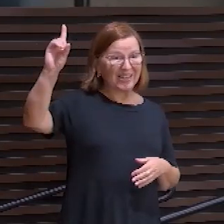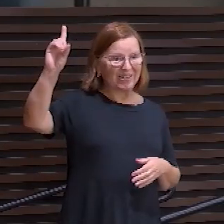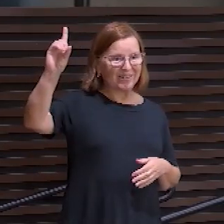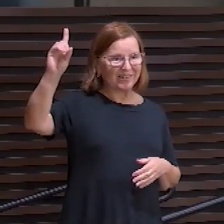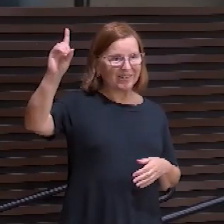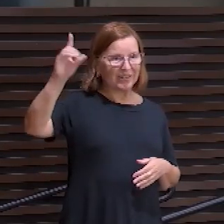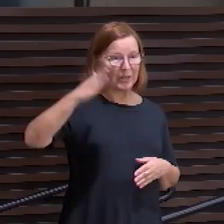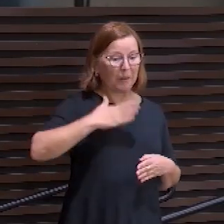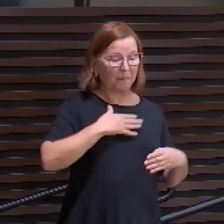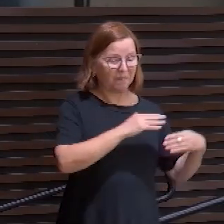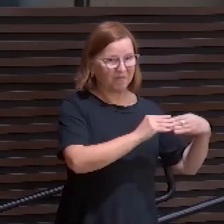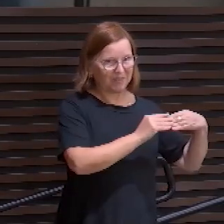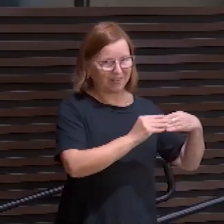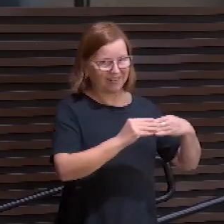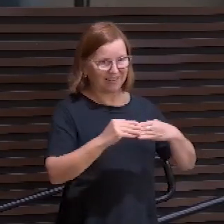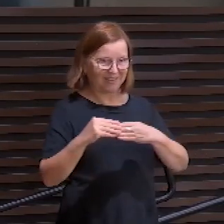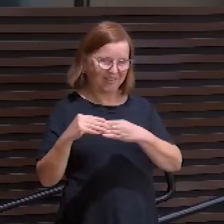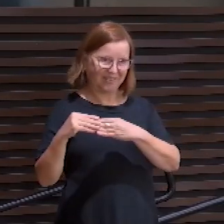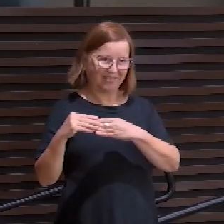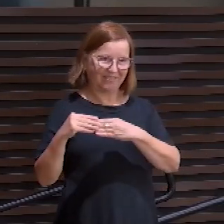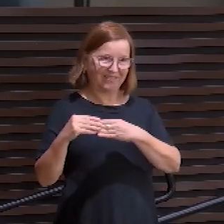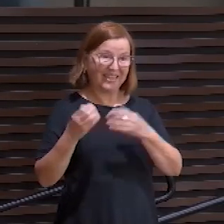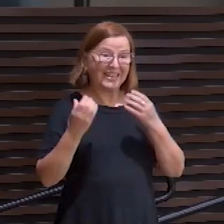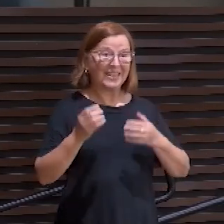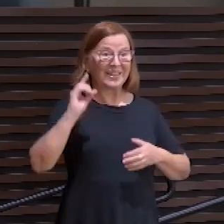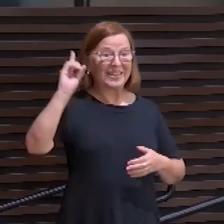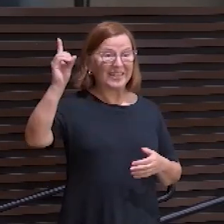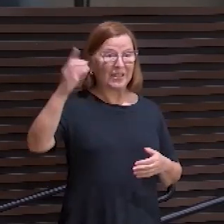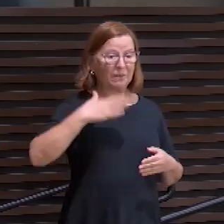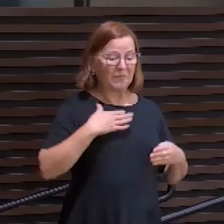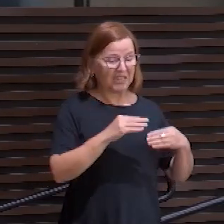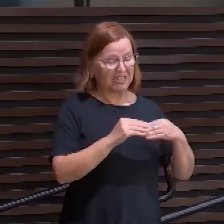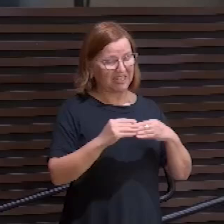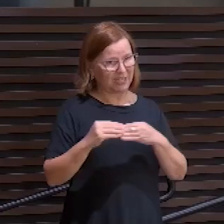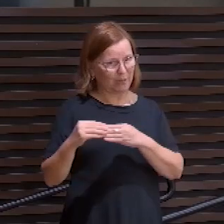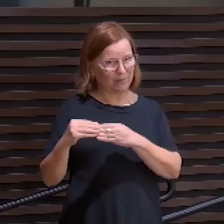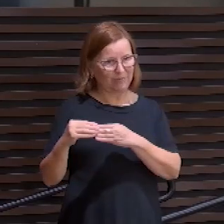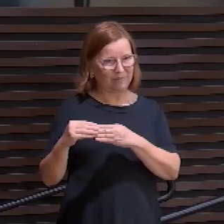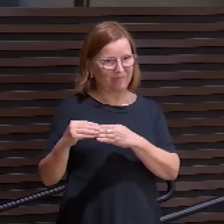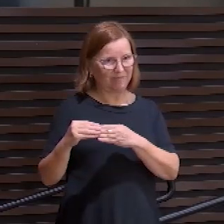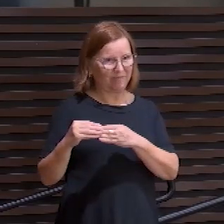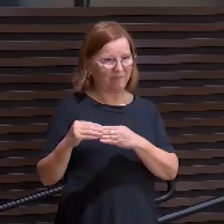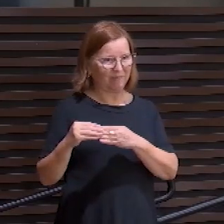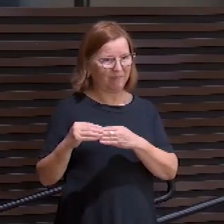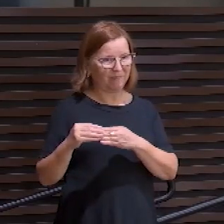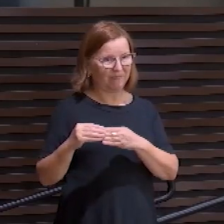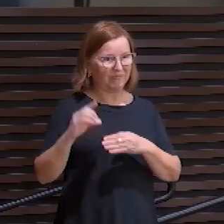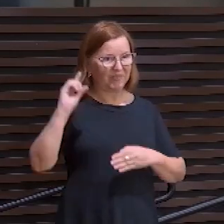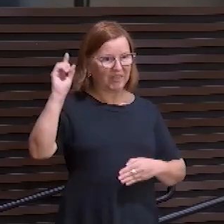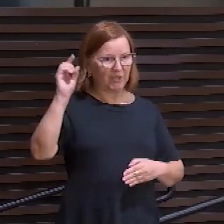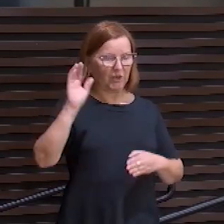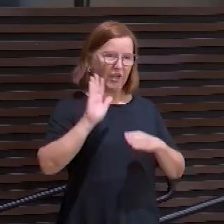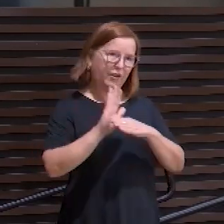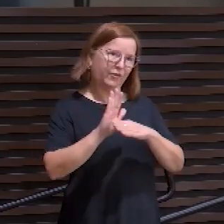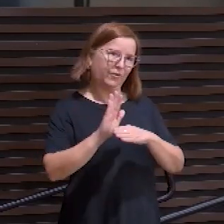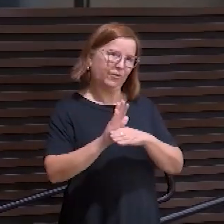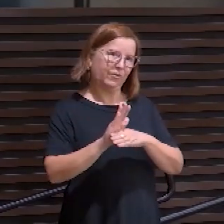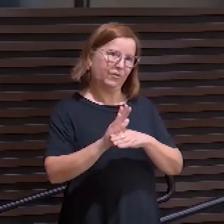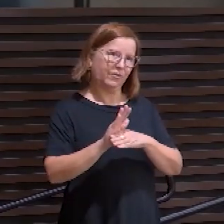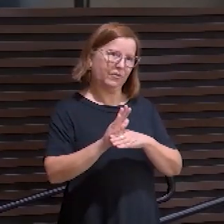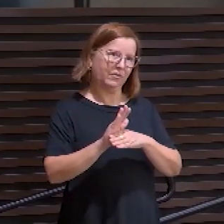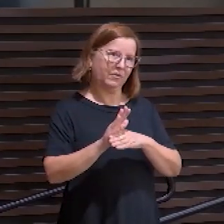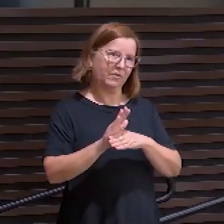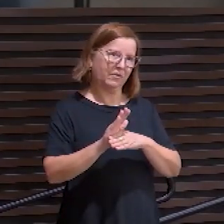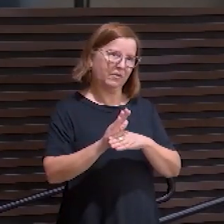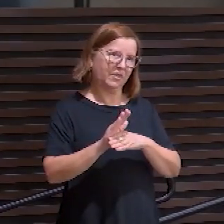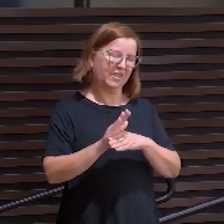me conduzindo. Eu quero Deus me guiando. Deus te ajude, eu dou uma chance